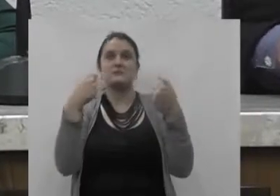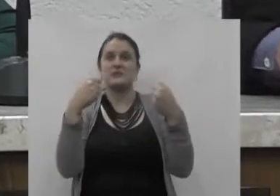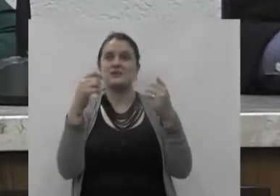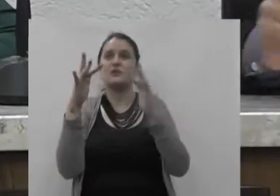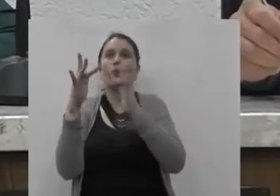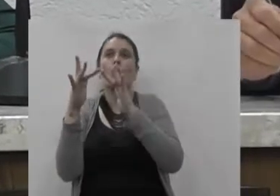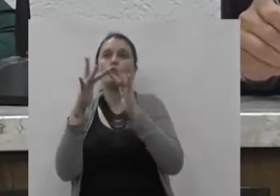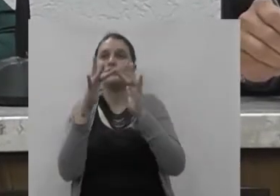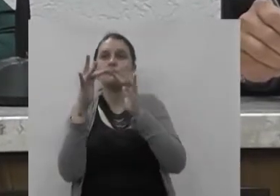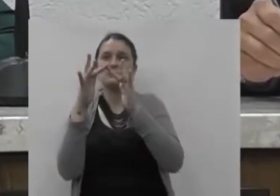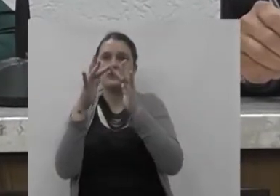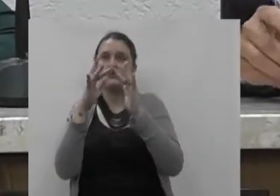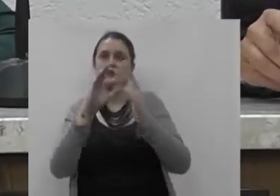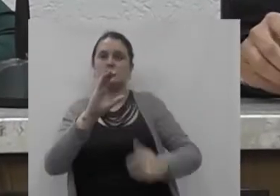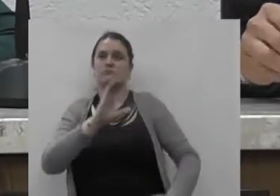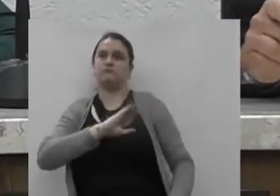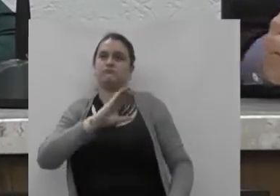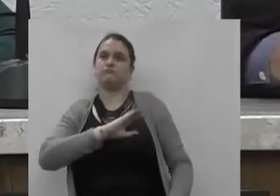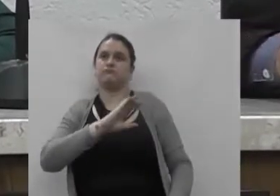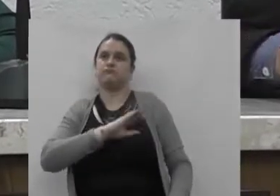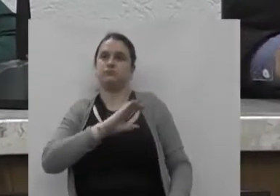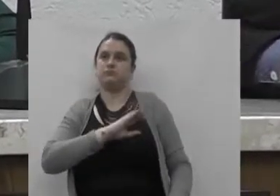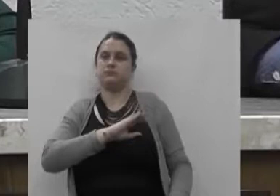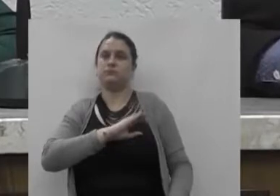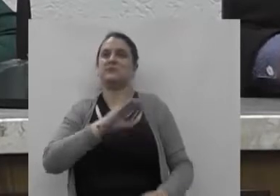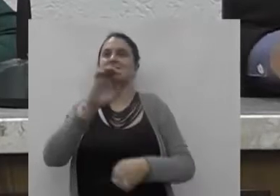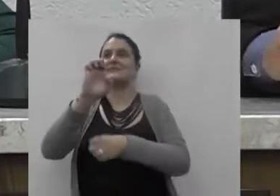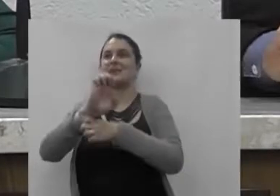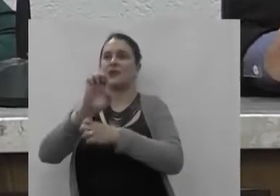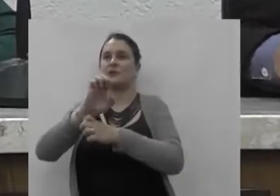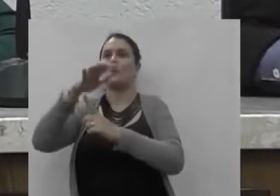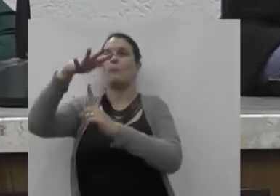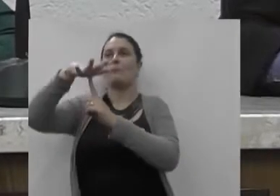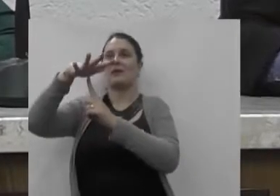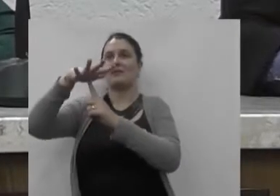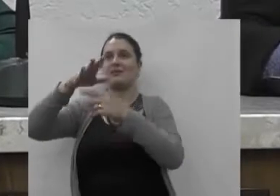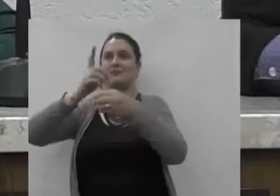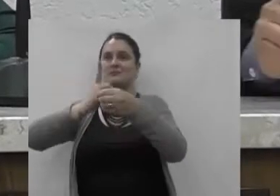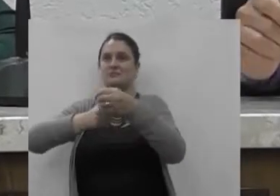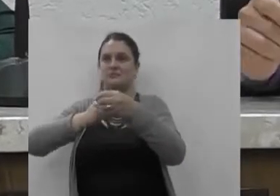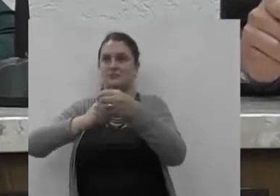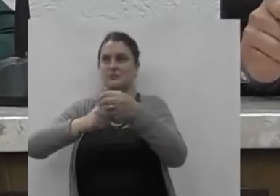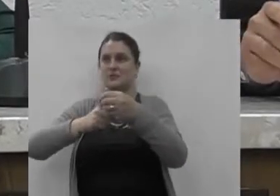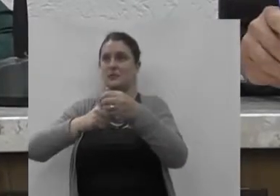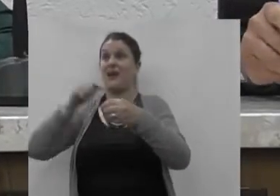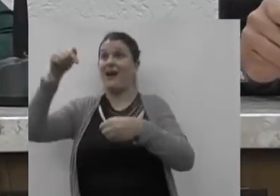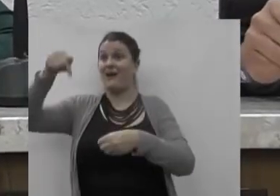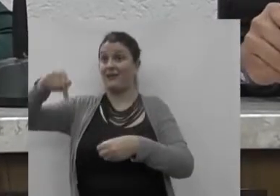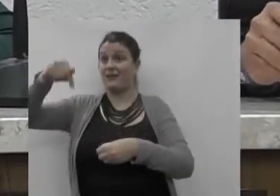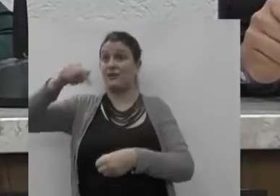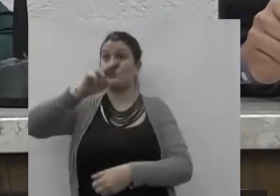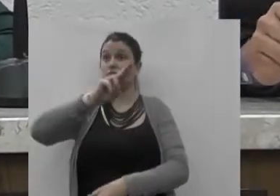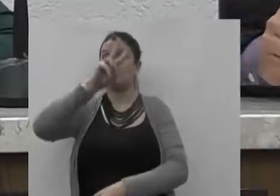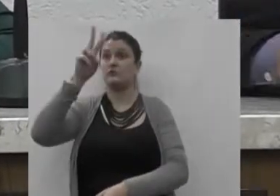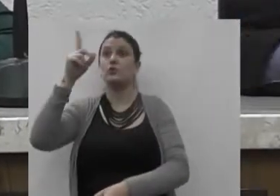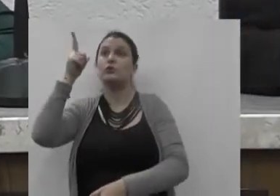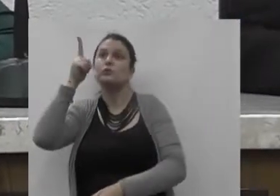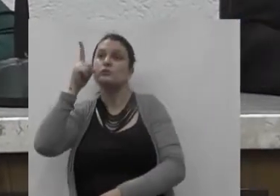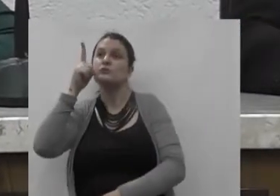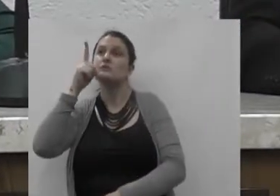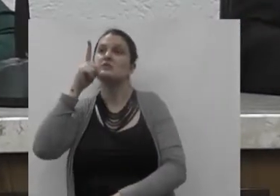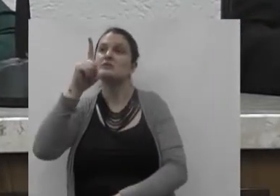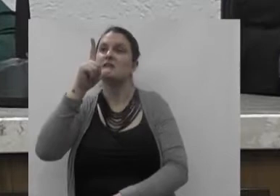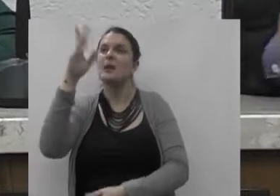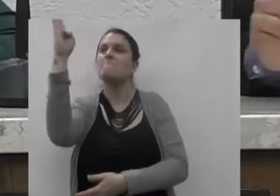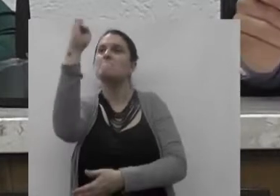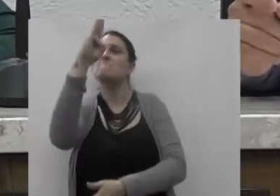entre em contato com a coordenação do Programa Estadual Paraná Cidade, para que nosso município seja contemplado com o